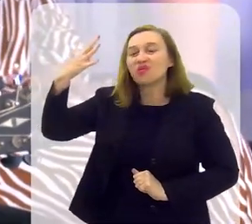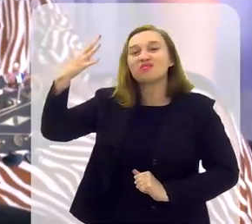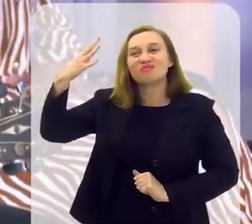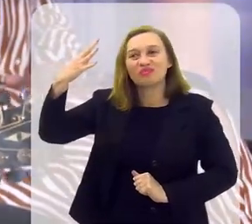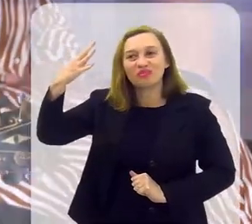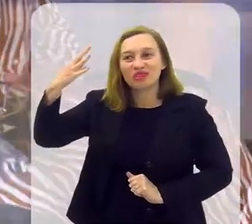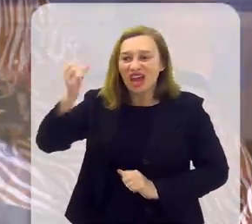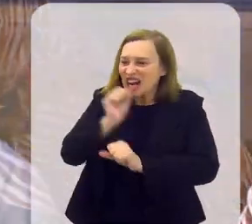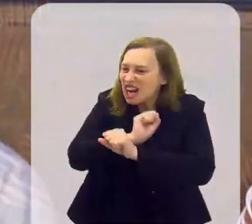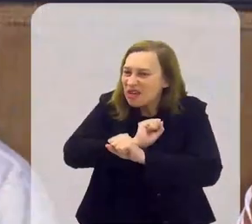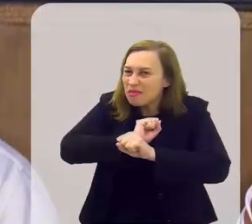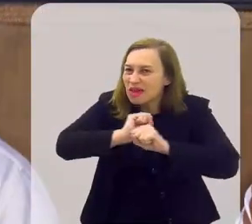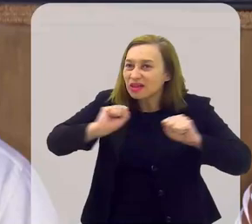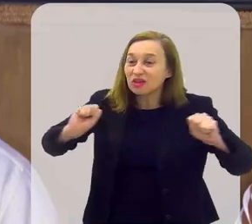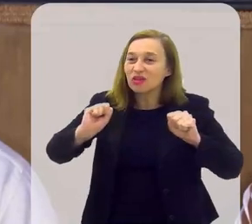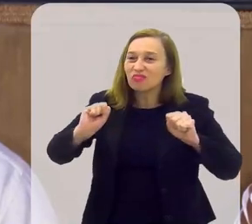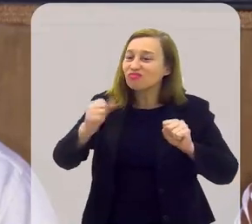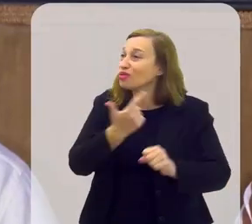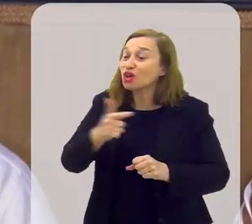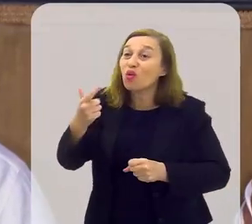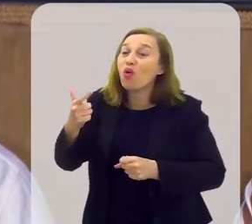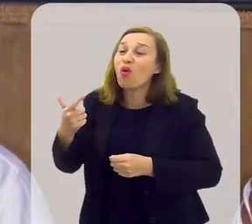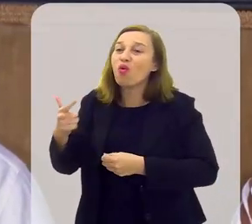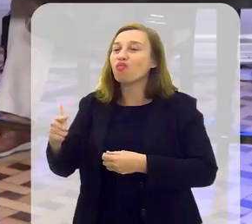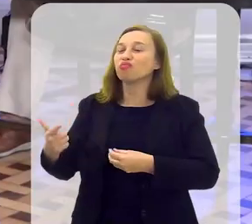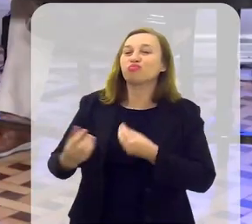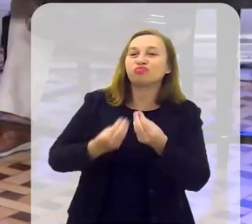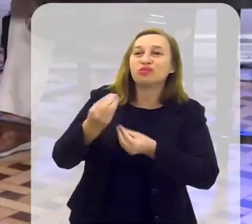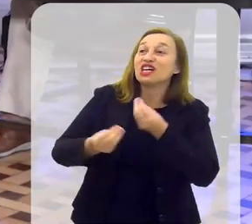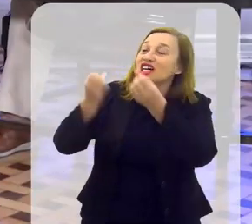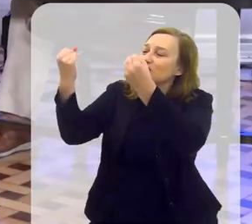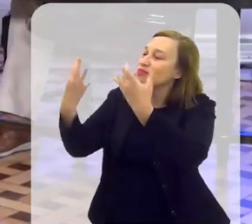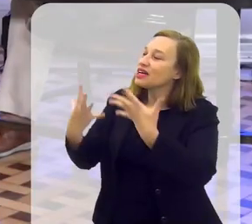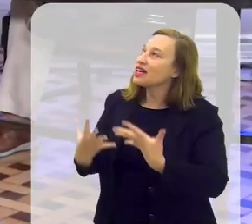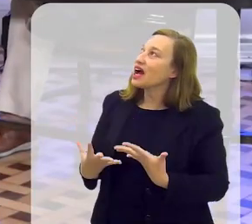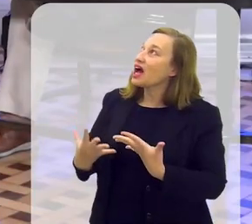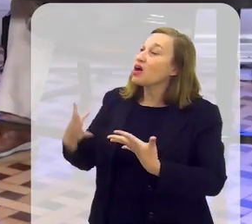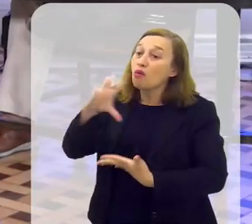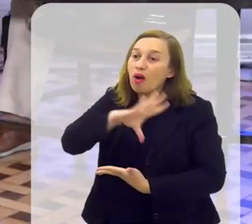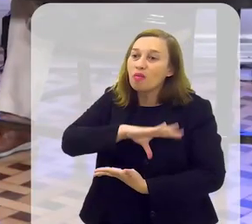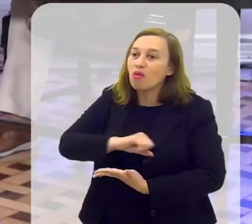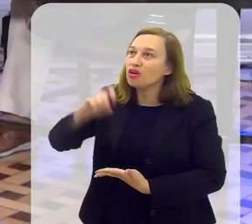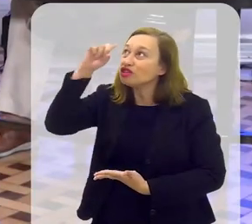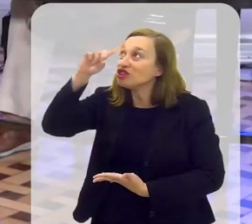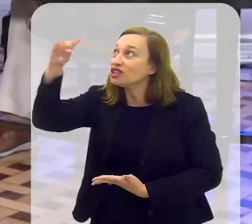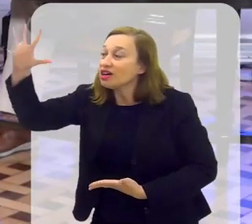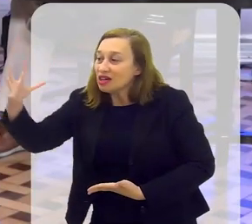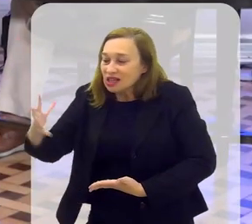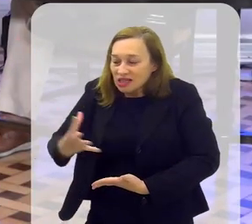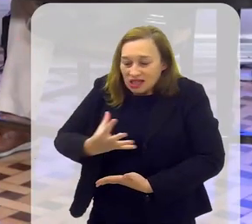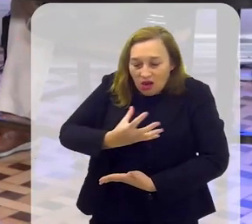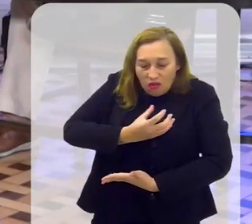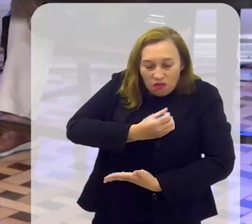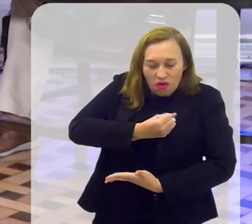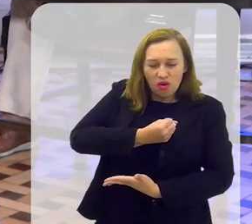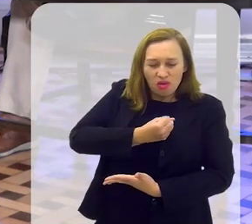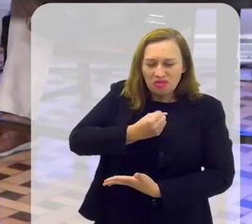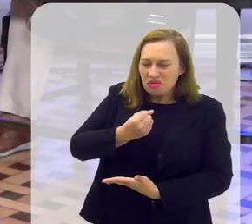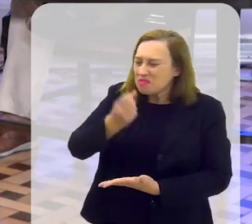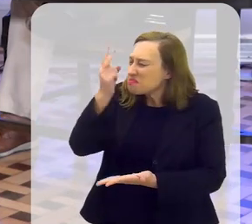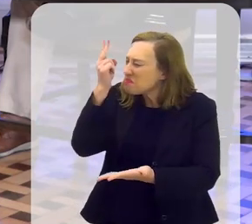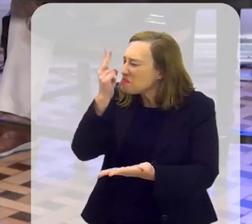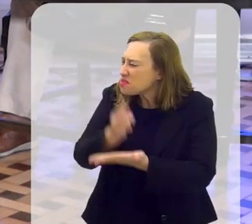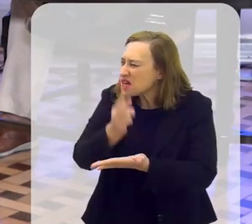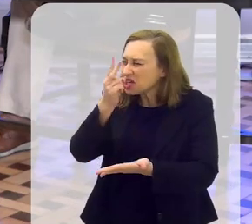superabundou inexplicável amor me alcançou mesmo eu não